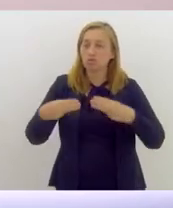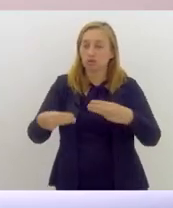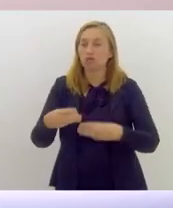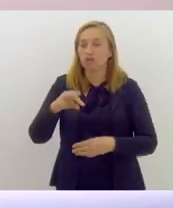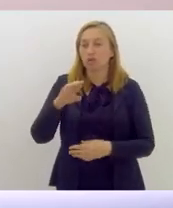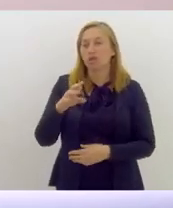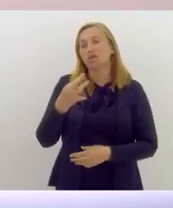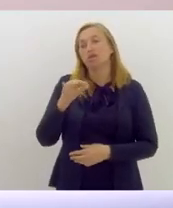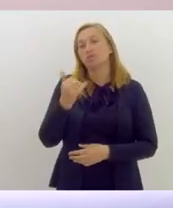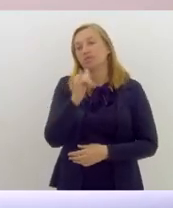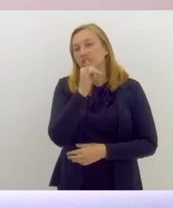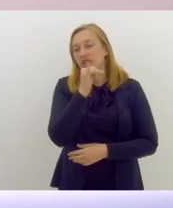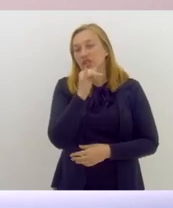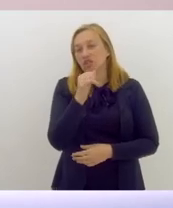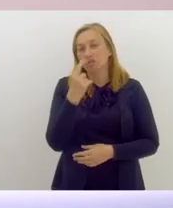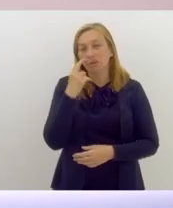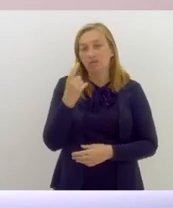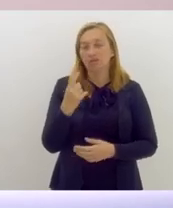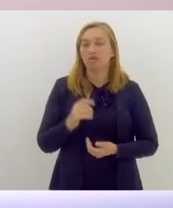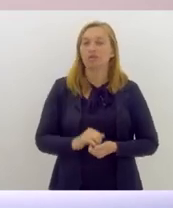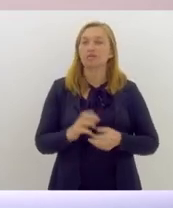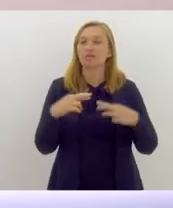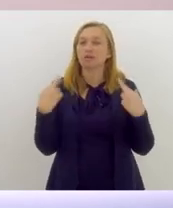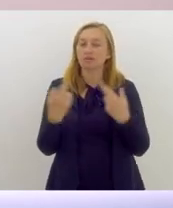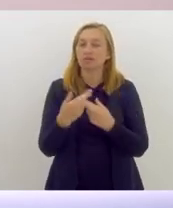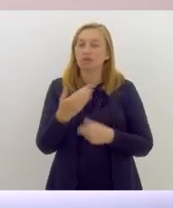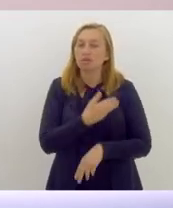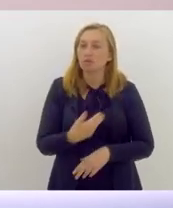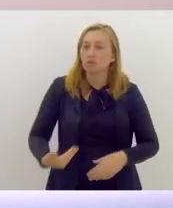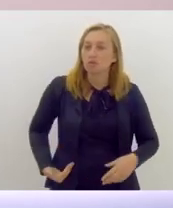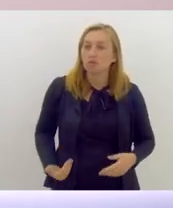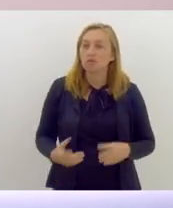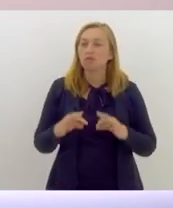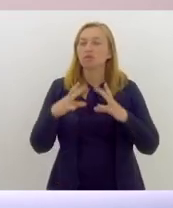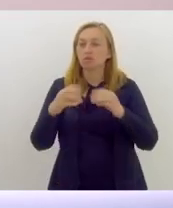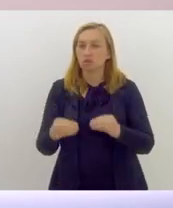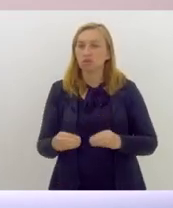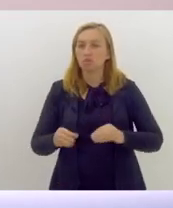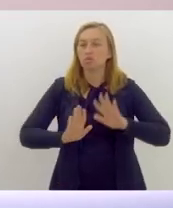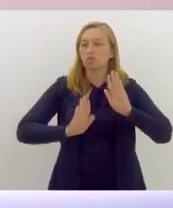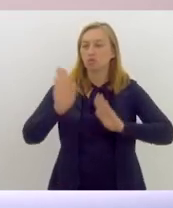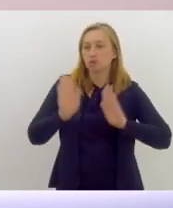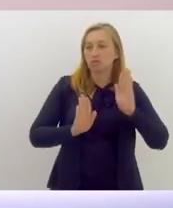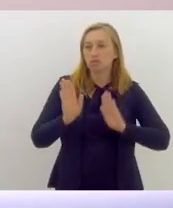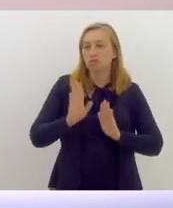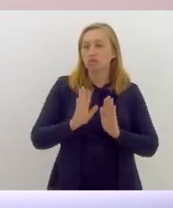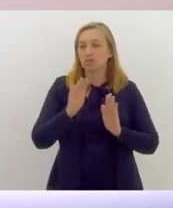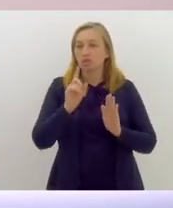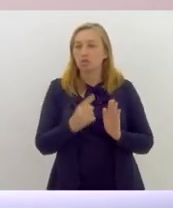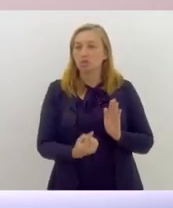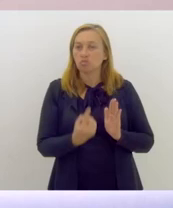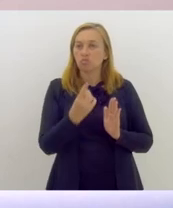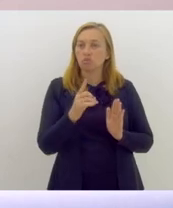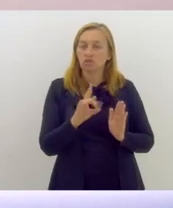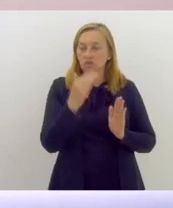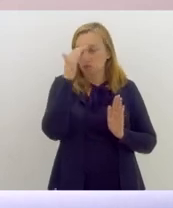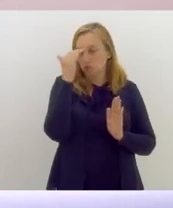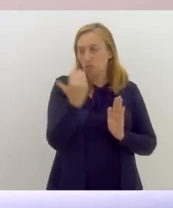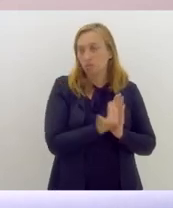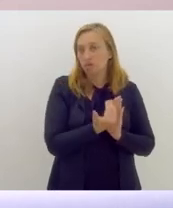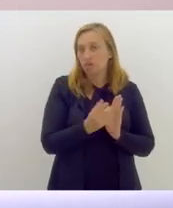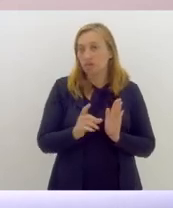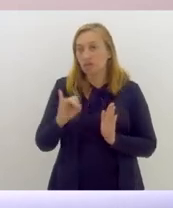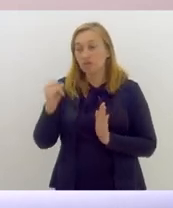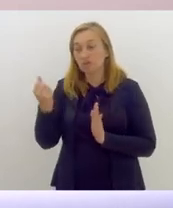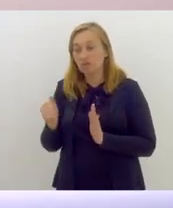tratar dessa dessa questão dizer que todos a parte de licenciamento numa dela foi cumprida e as usinas já